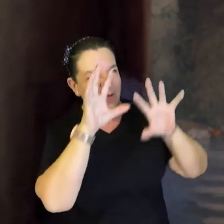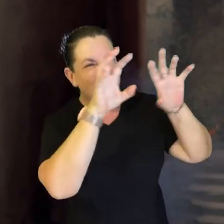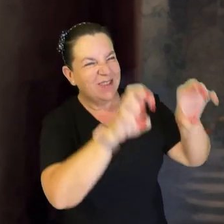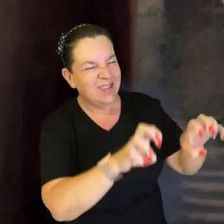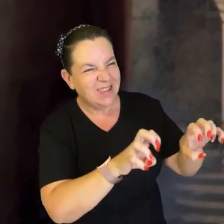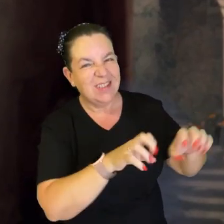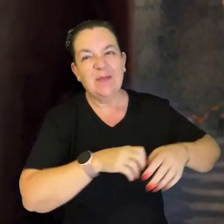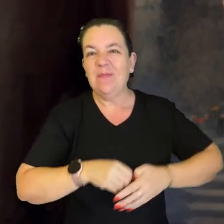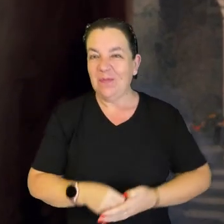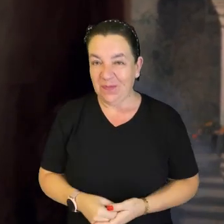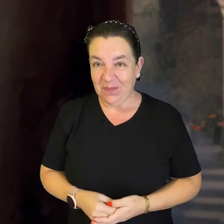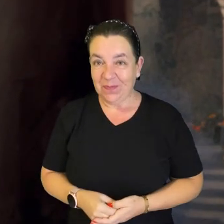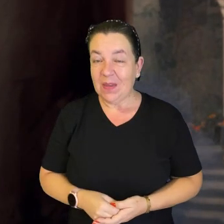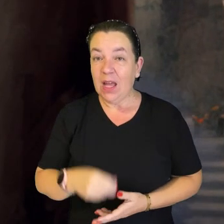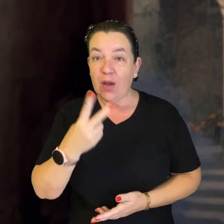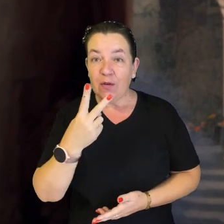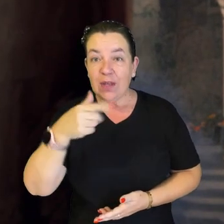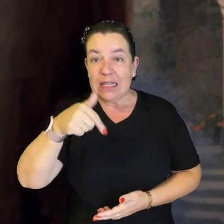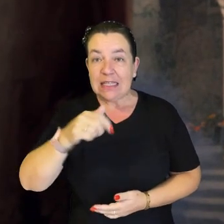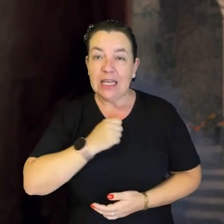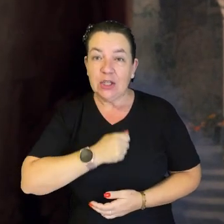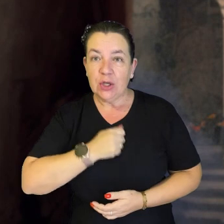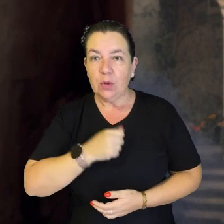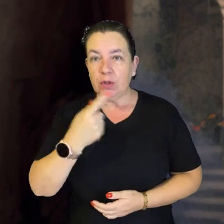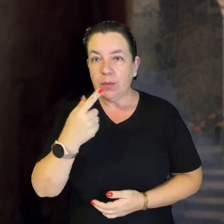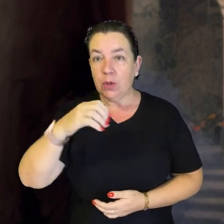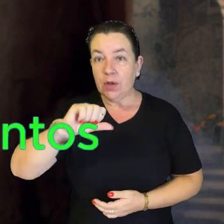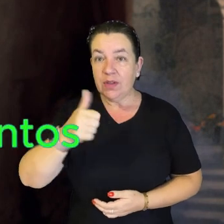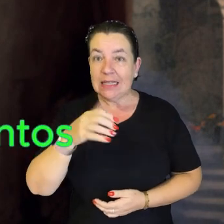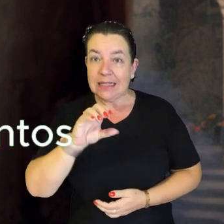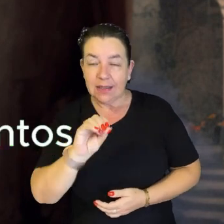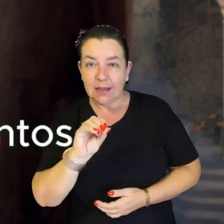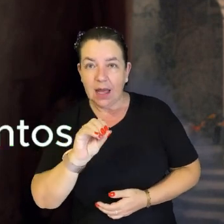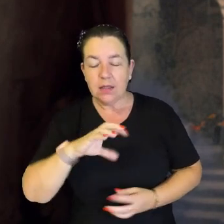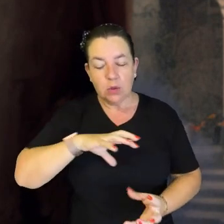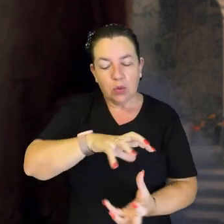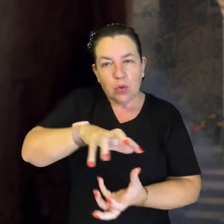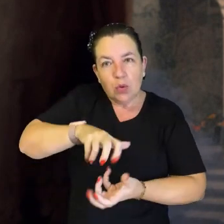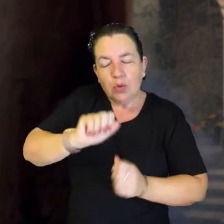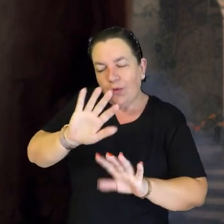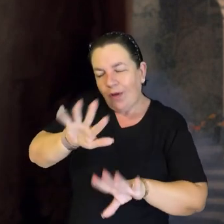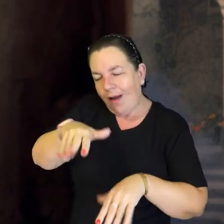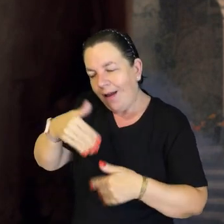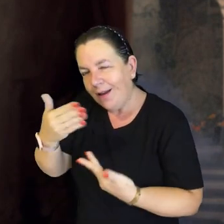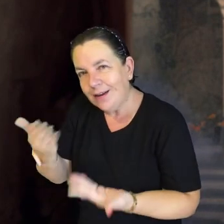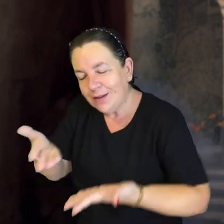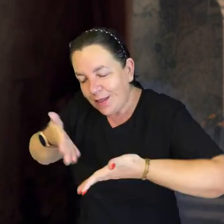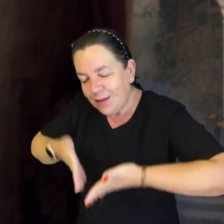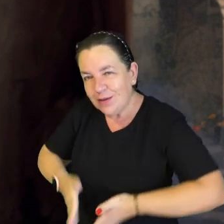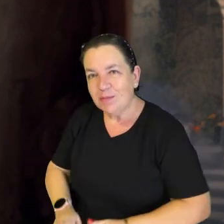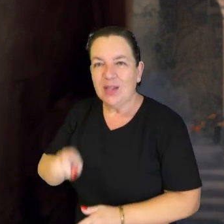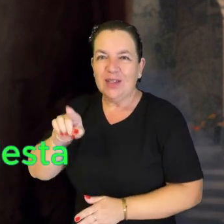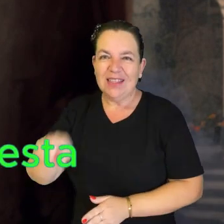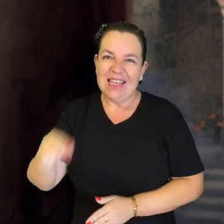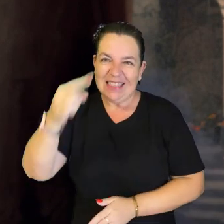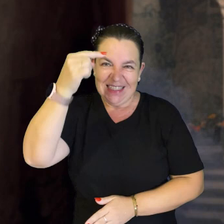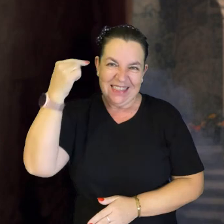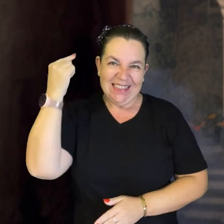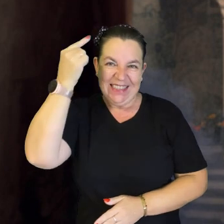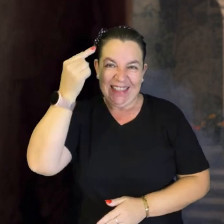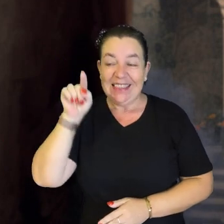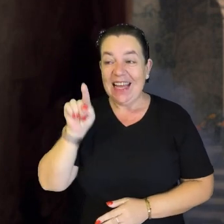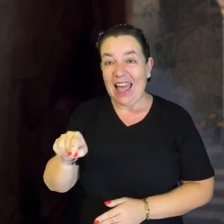Dom Bernardo. No dia 27 de agosto de 1910, o mundo foi agraciado com o nascimento